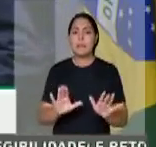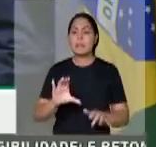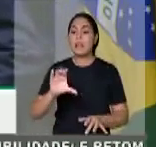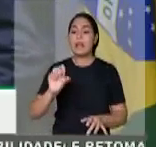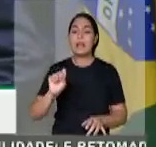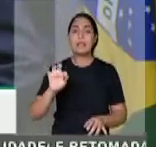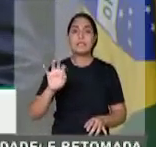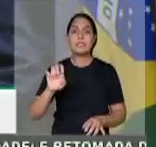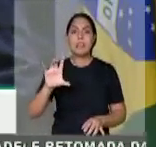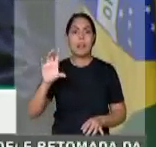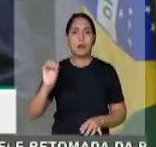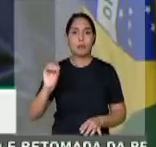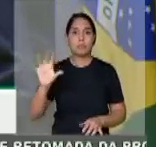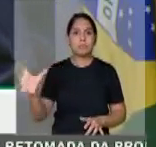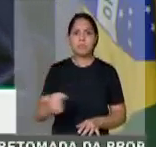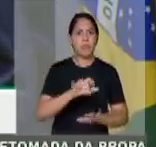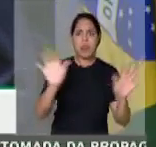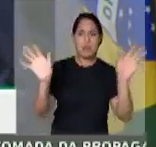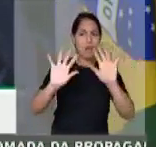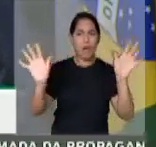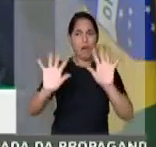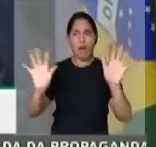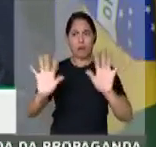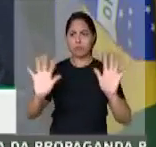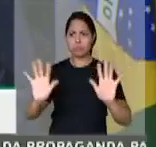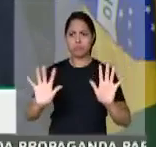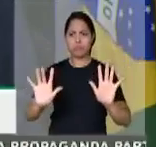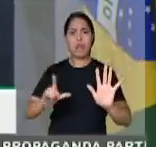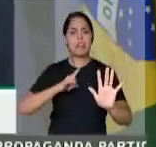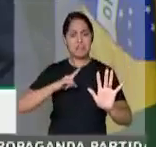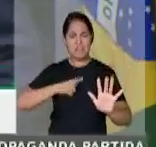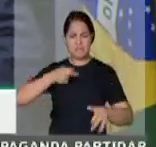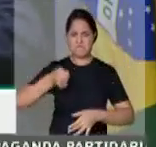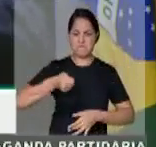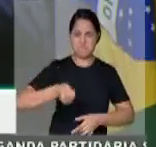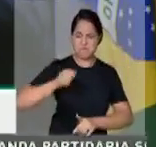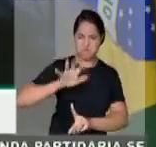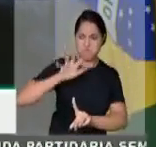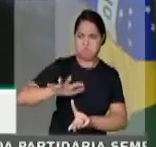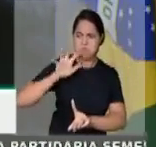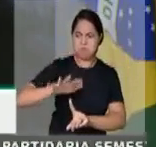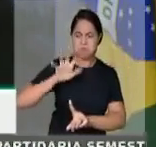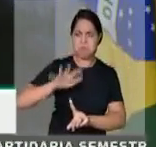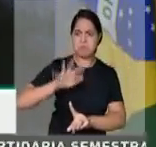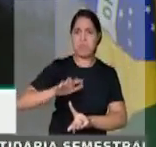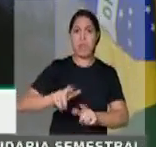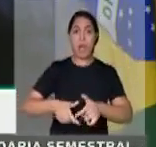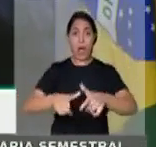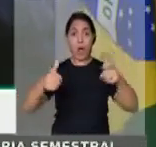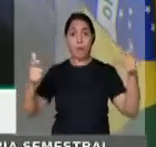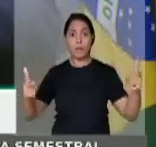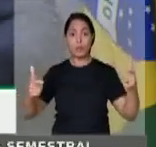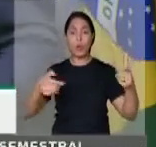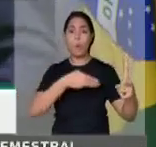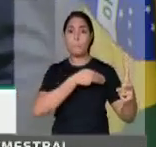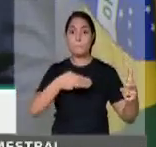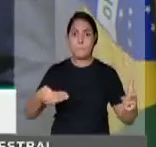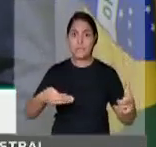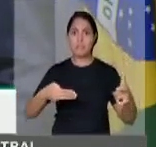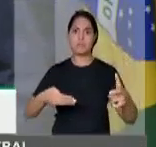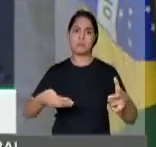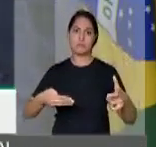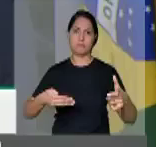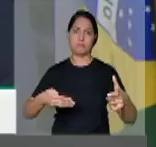cassou. Veio o adicional número 2, a pressão foi tão grande que ele resolveu aumentar o número de ministros da Suprema Corte,